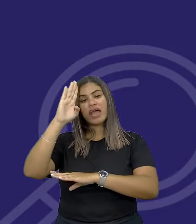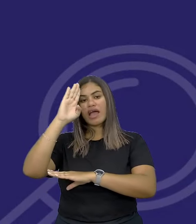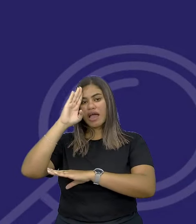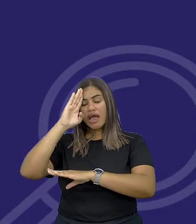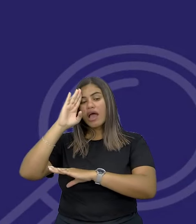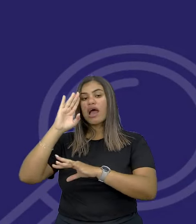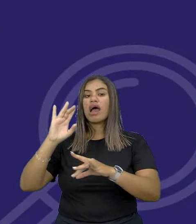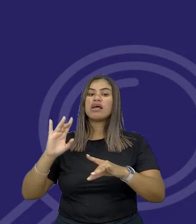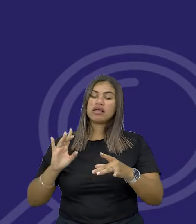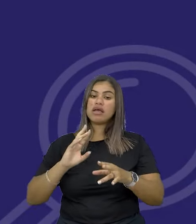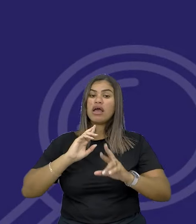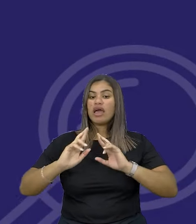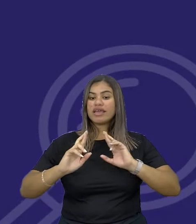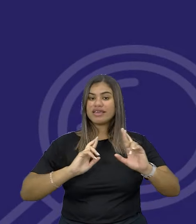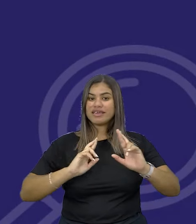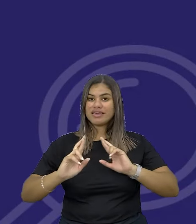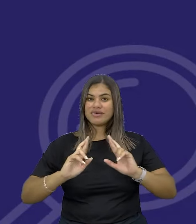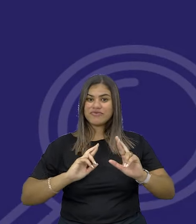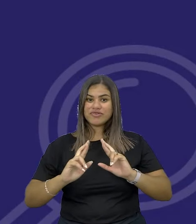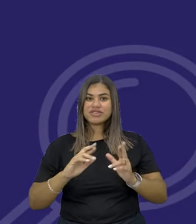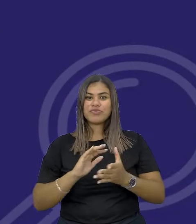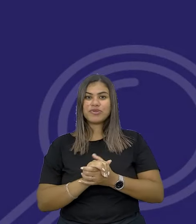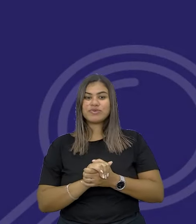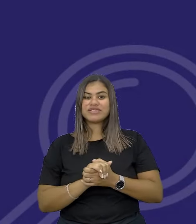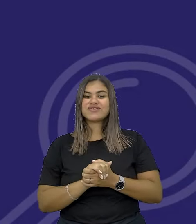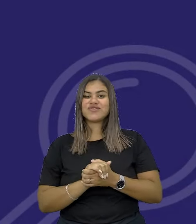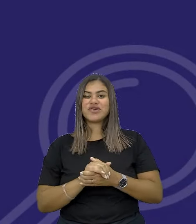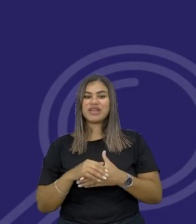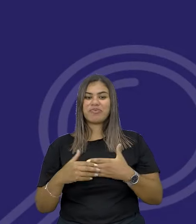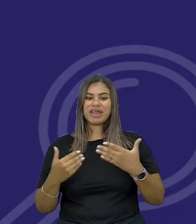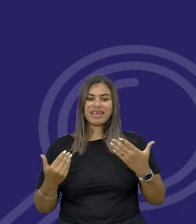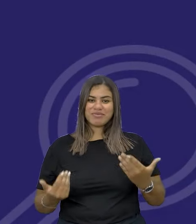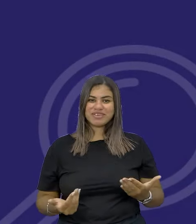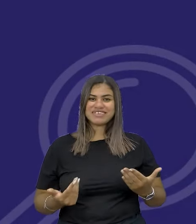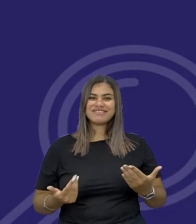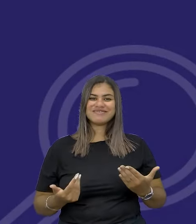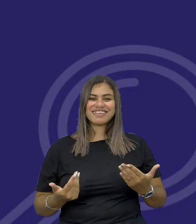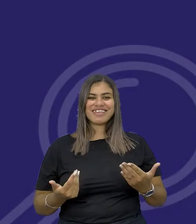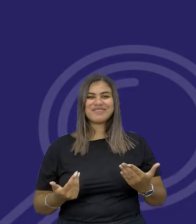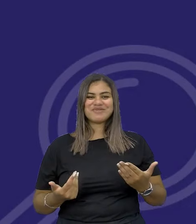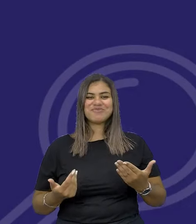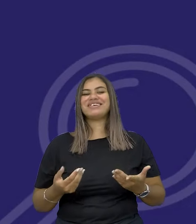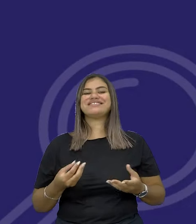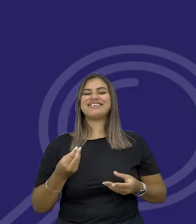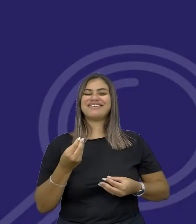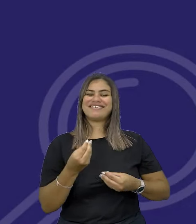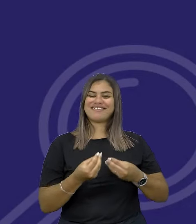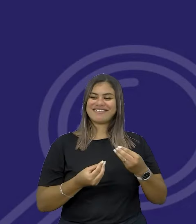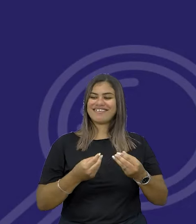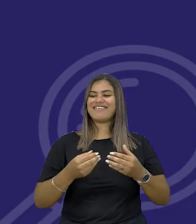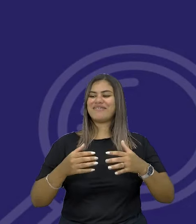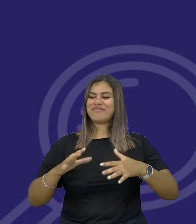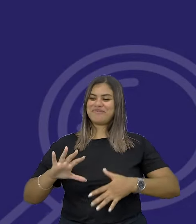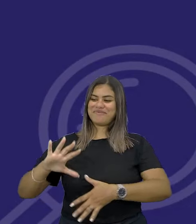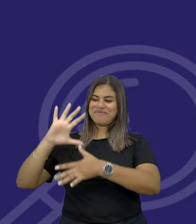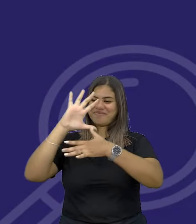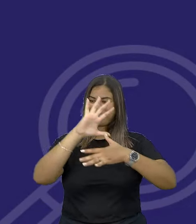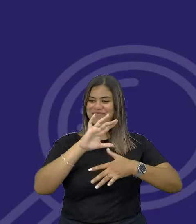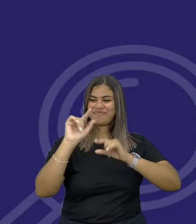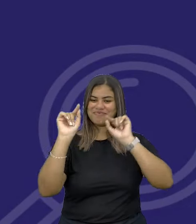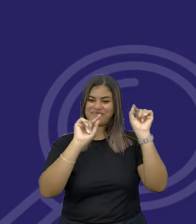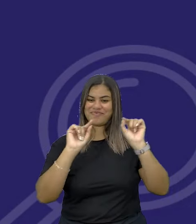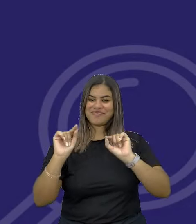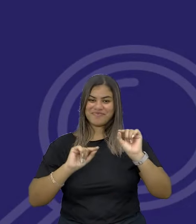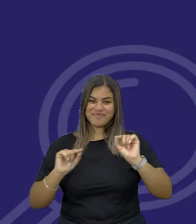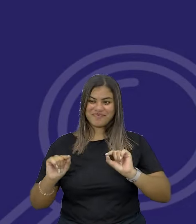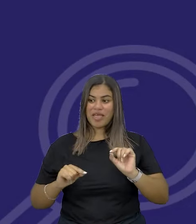não apareceu. Então ele vai fazer o quê? Vai trabalhar com esse conteúdo, ele vai fazer aquela mapeamento, ou seja, uma das formas de resolver, e vai